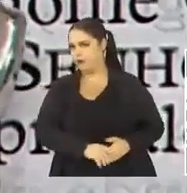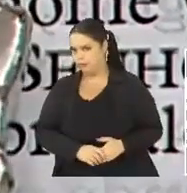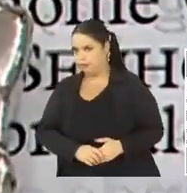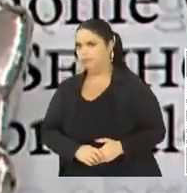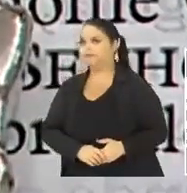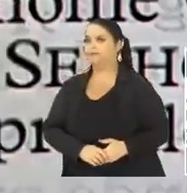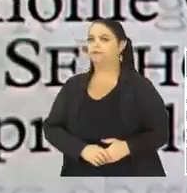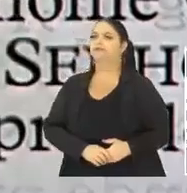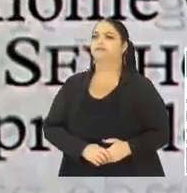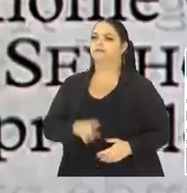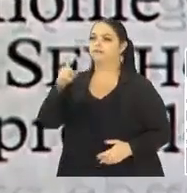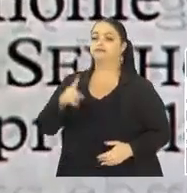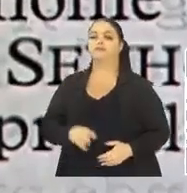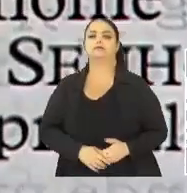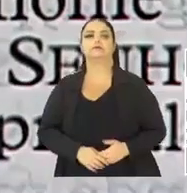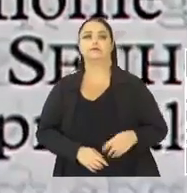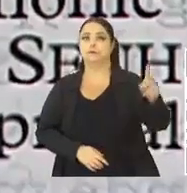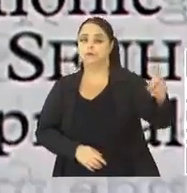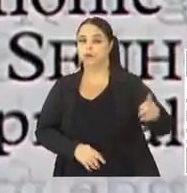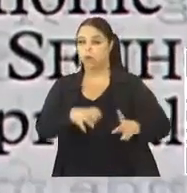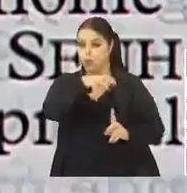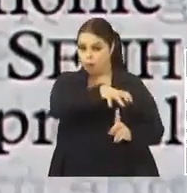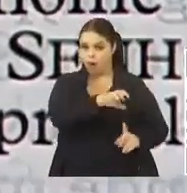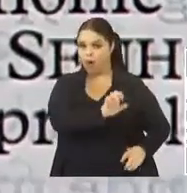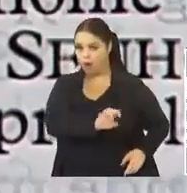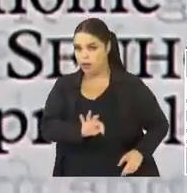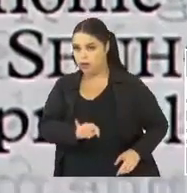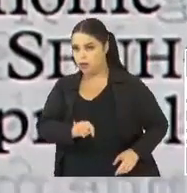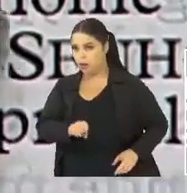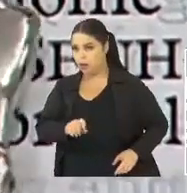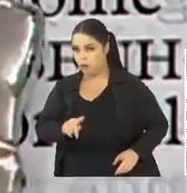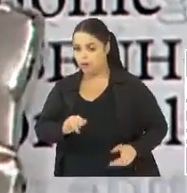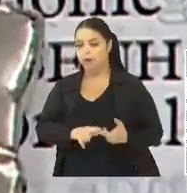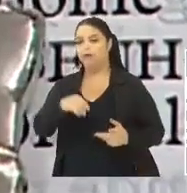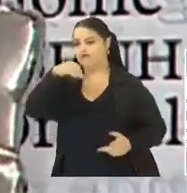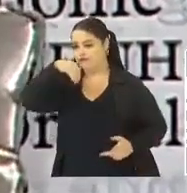O poderoso era o rei da Etiópia. E